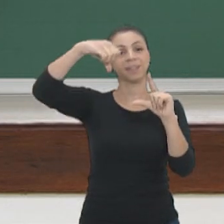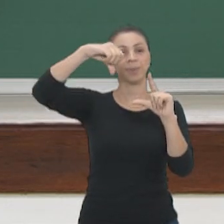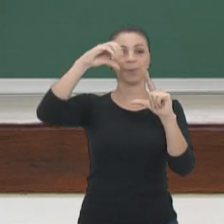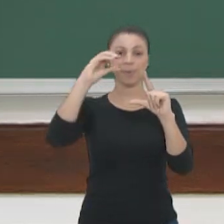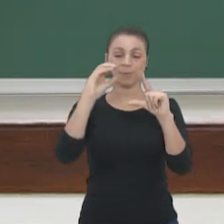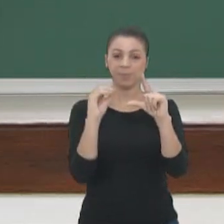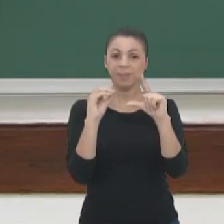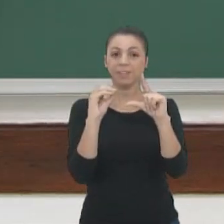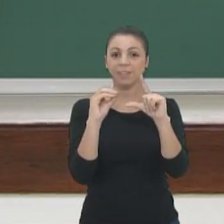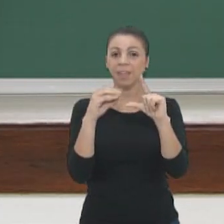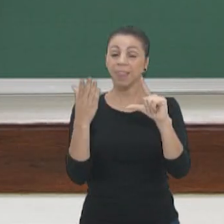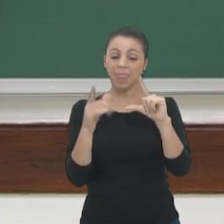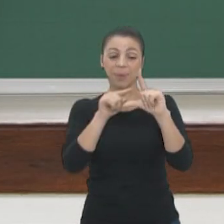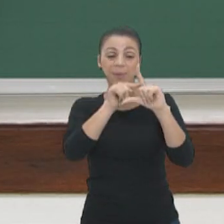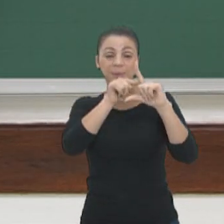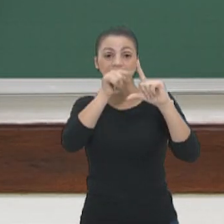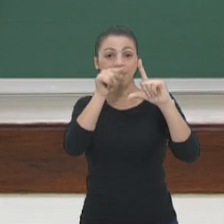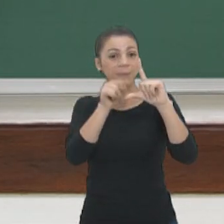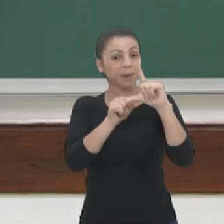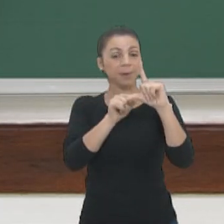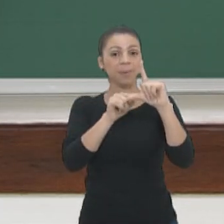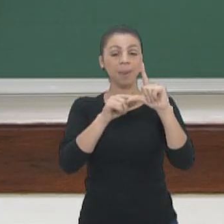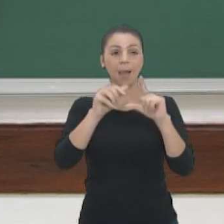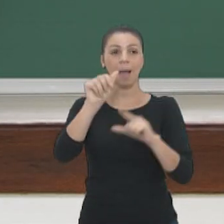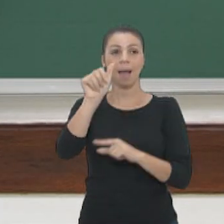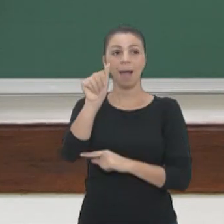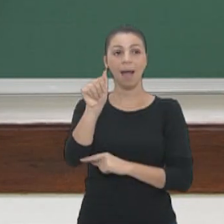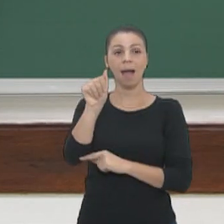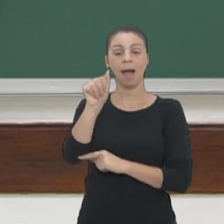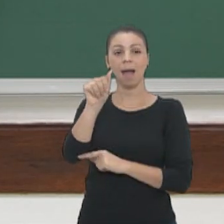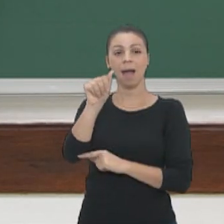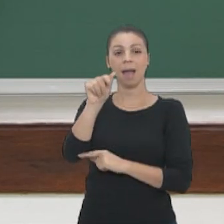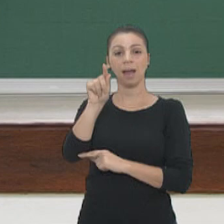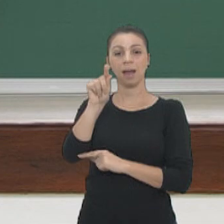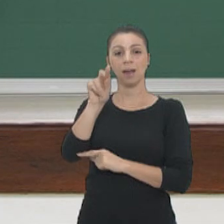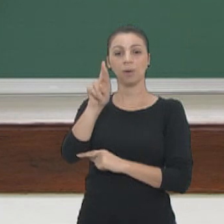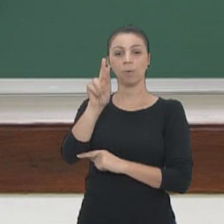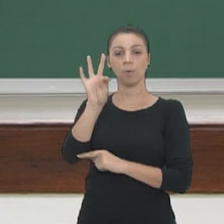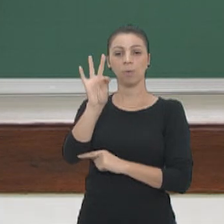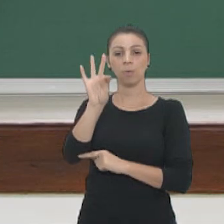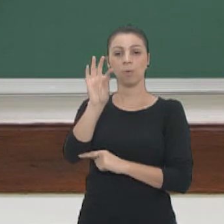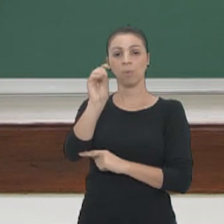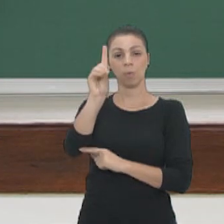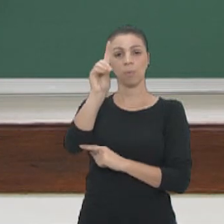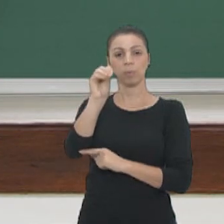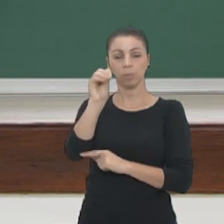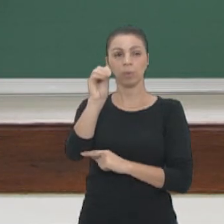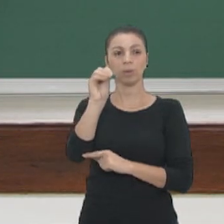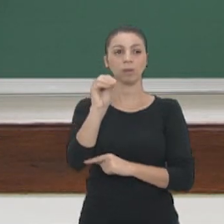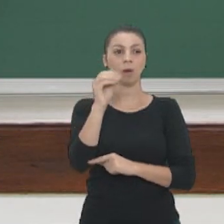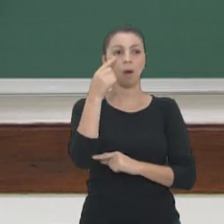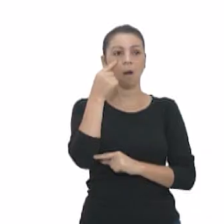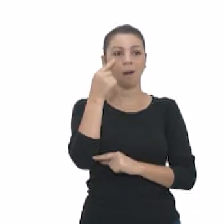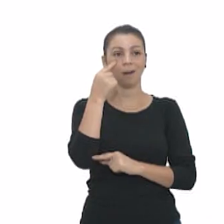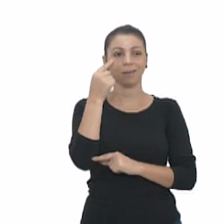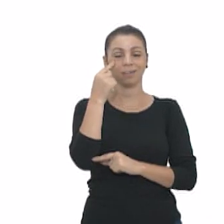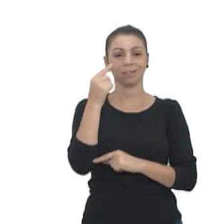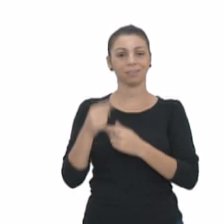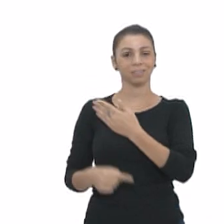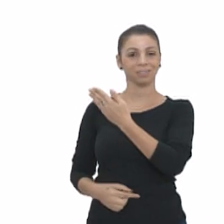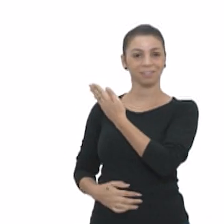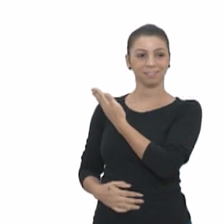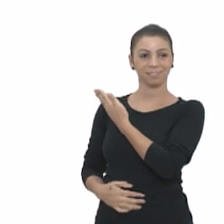né? Então são ângulos agudos. Lembram dos ângulos agudos? Vamos dar uma olhada? Olha lá no